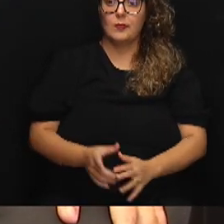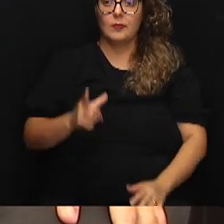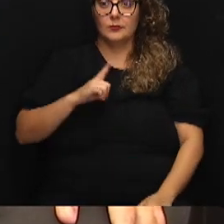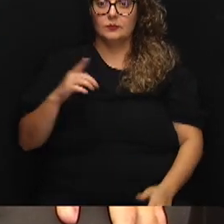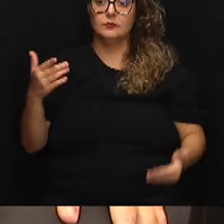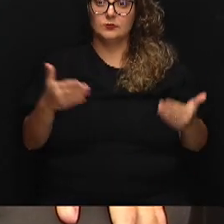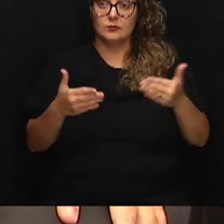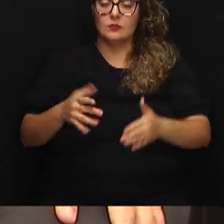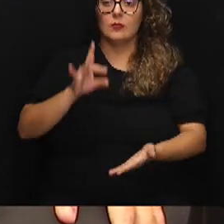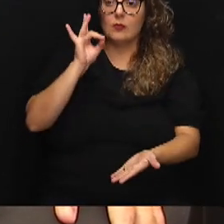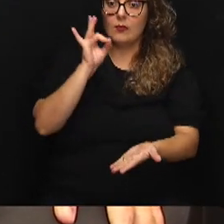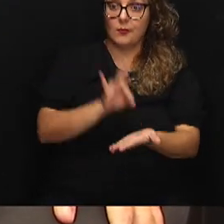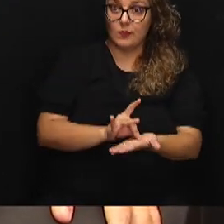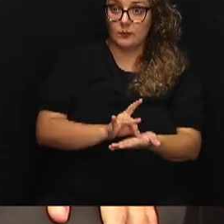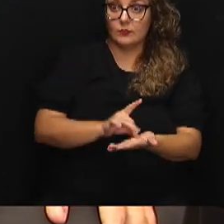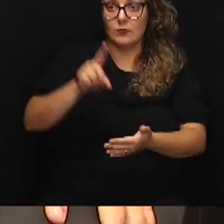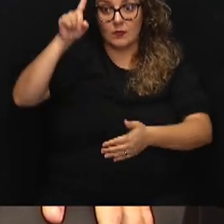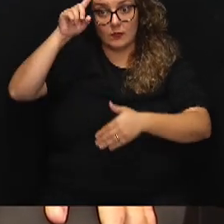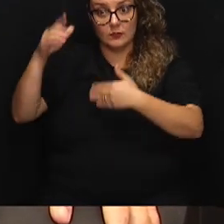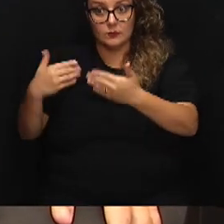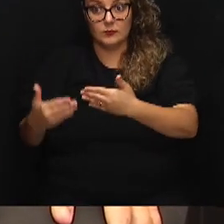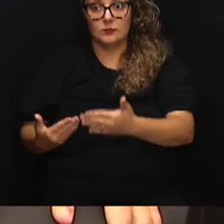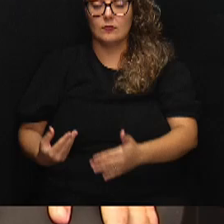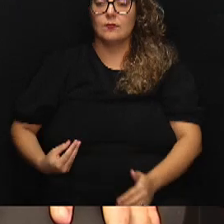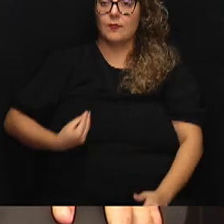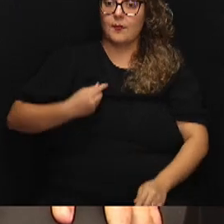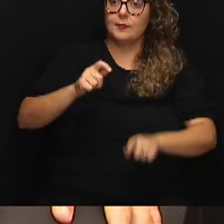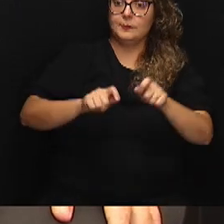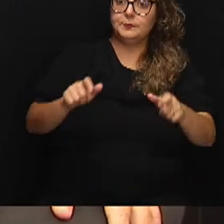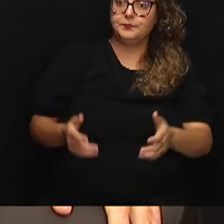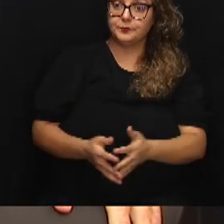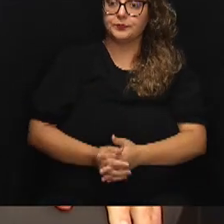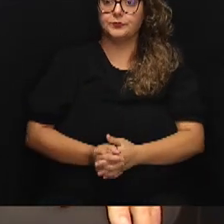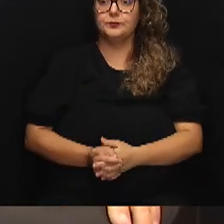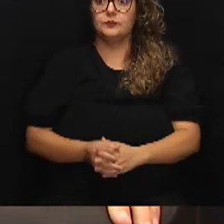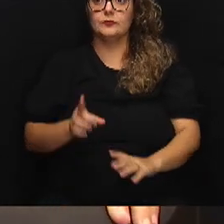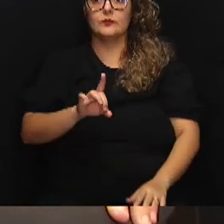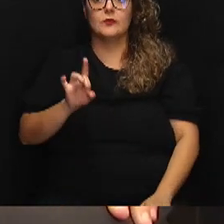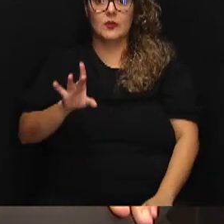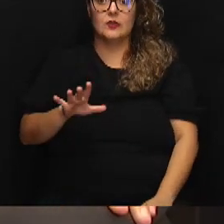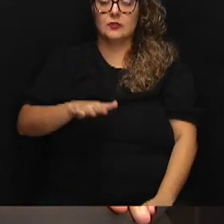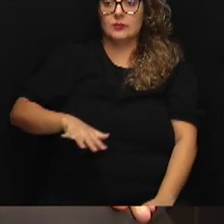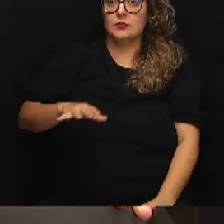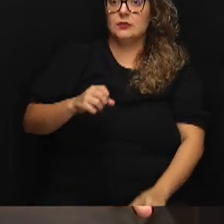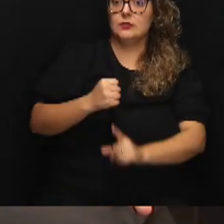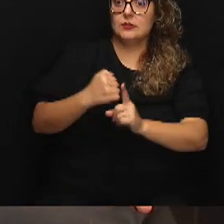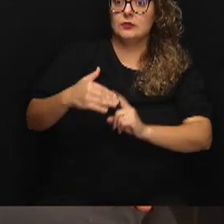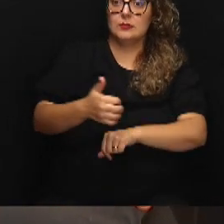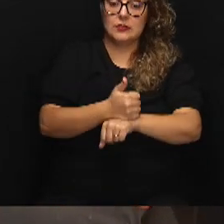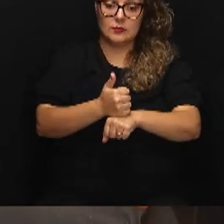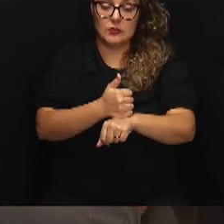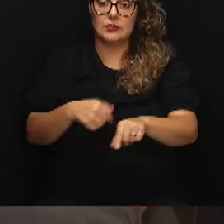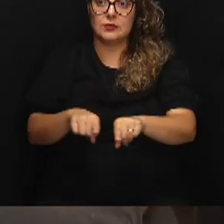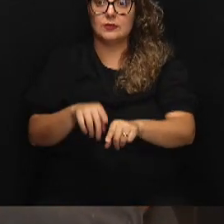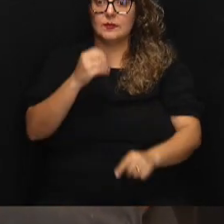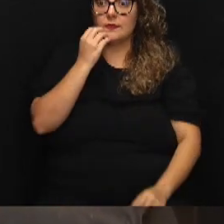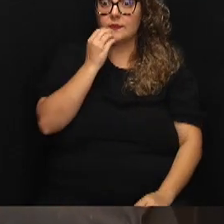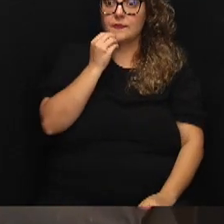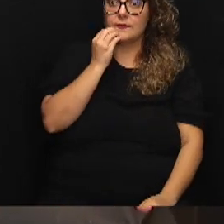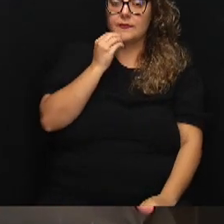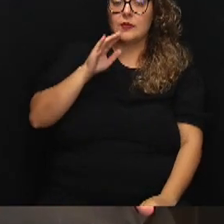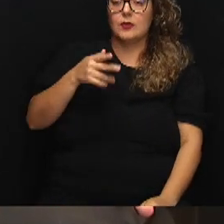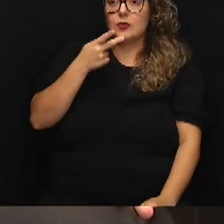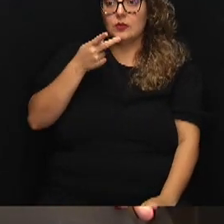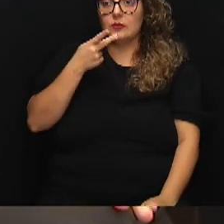participação efetiva no dia a dia da vida das pessoas. Não só na parte social, mas também profissional. Quando eu falo profissional, falo